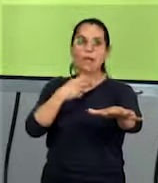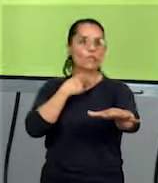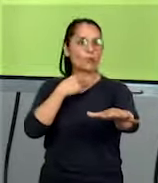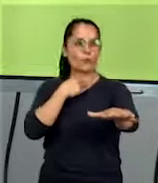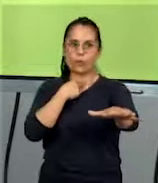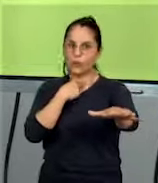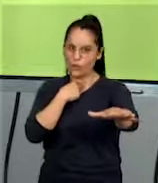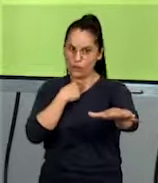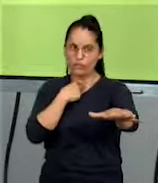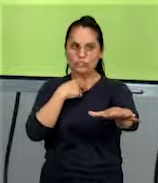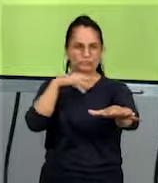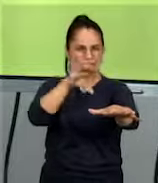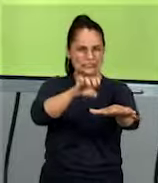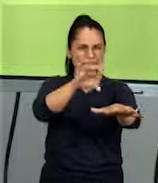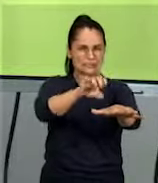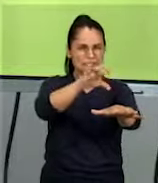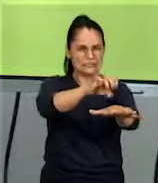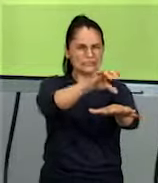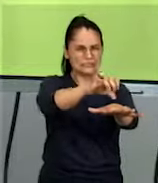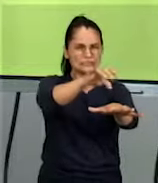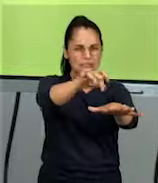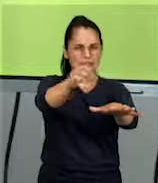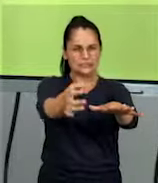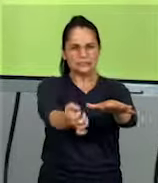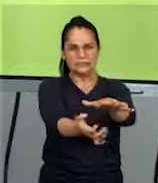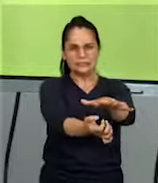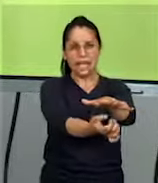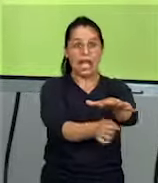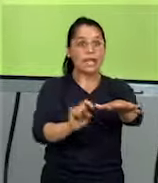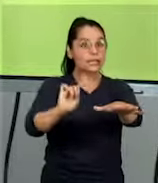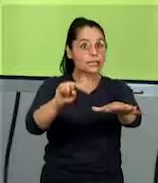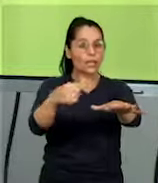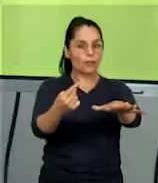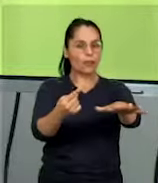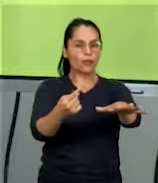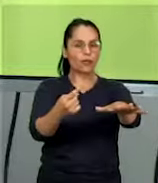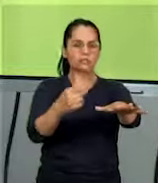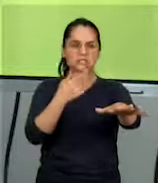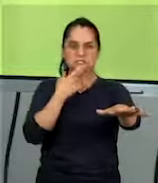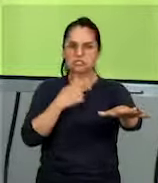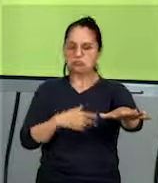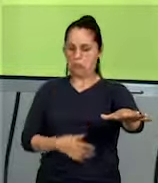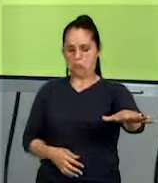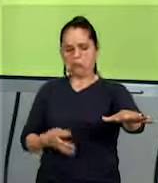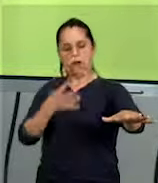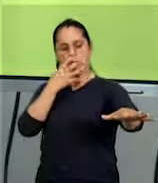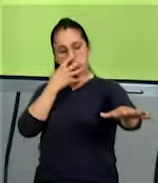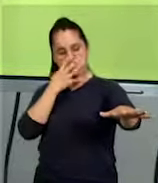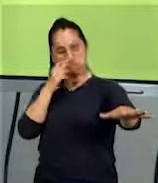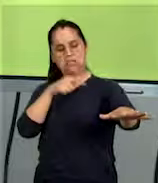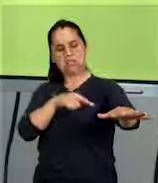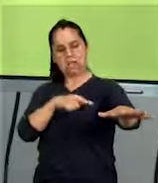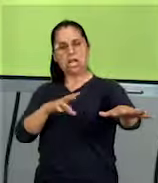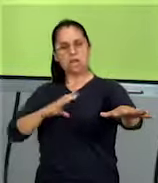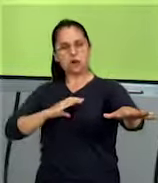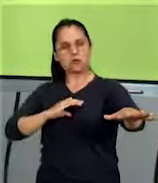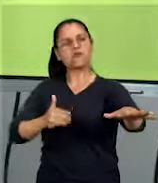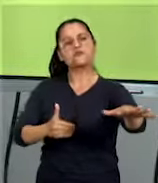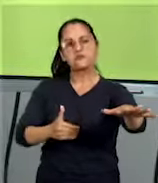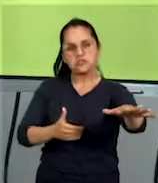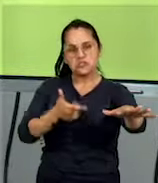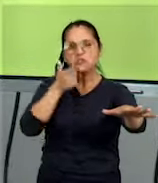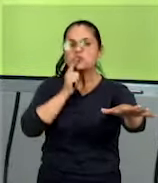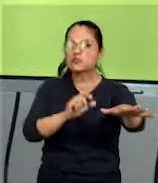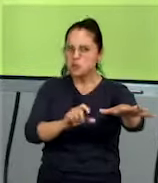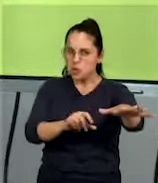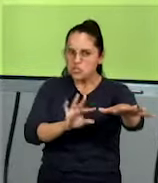morder o máximo que puder. E aí, depois que eles chegam à conclusão assim, nossa, ele é valente mesmo, ó, ele aguentou